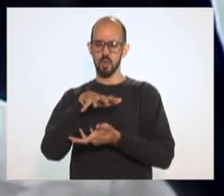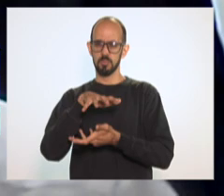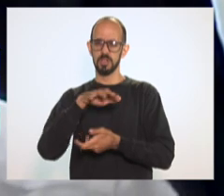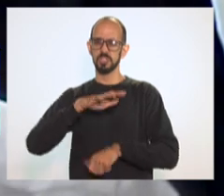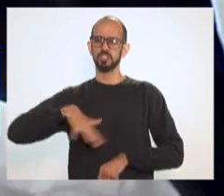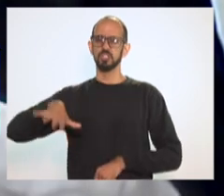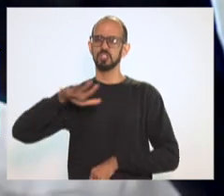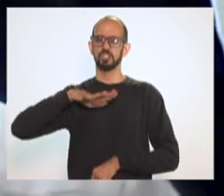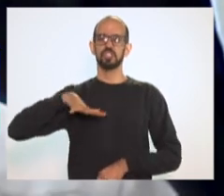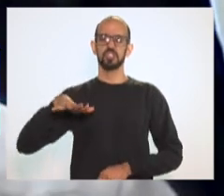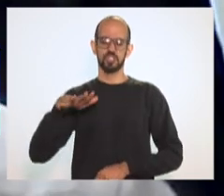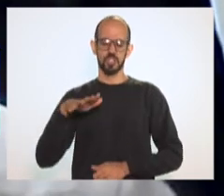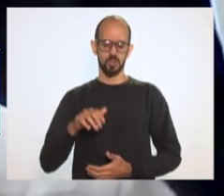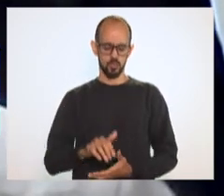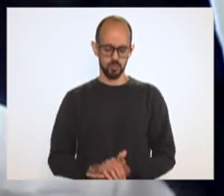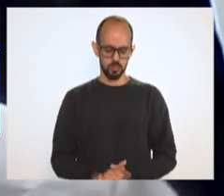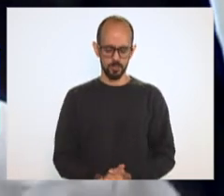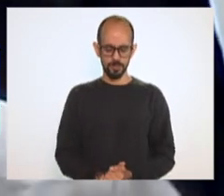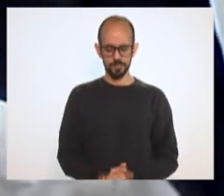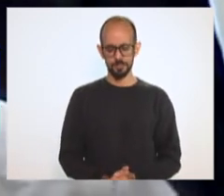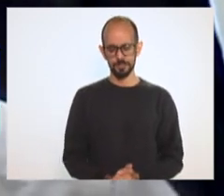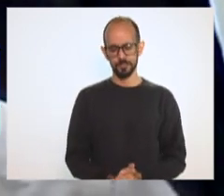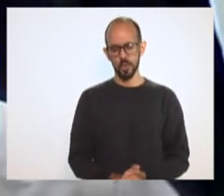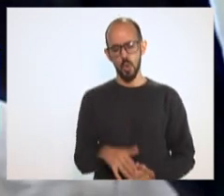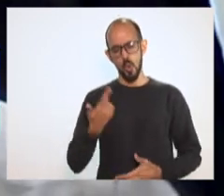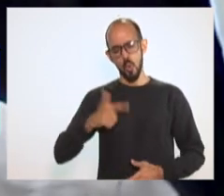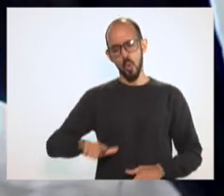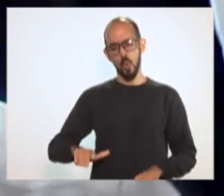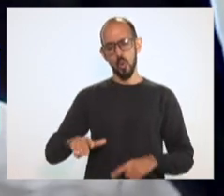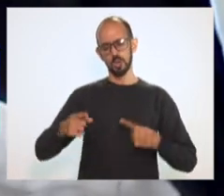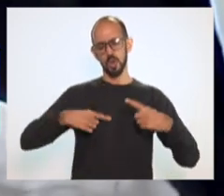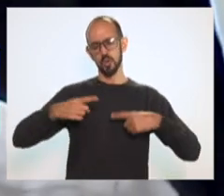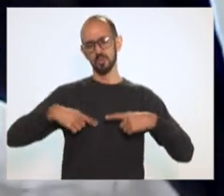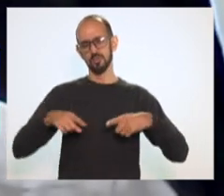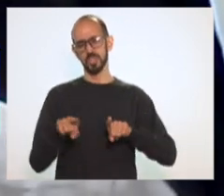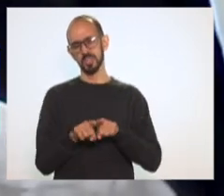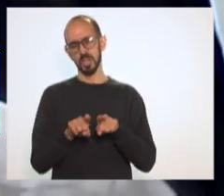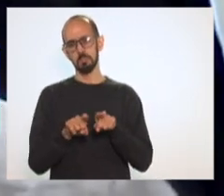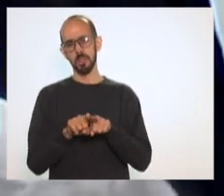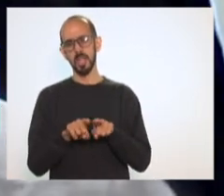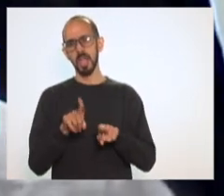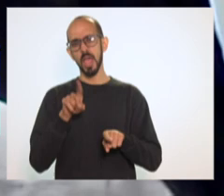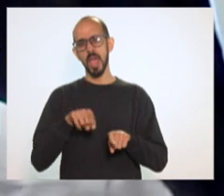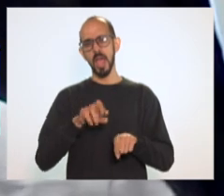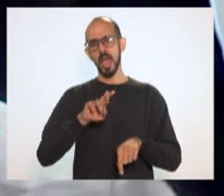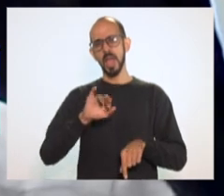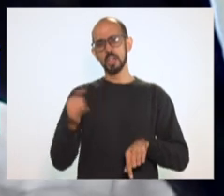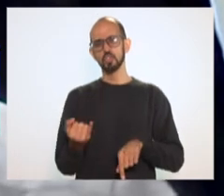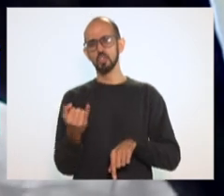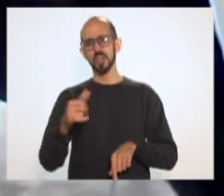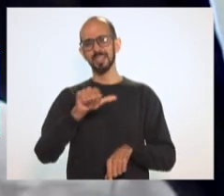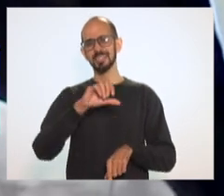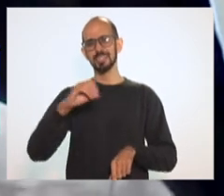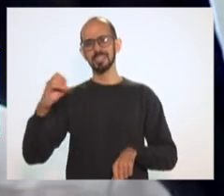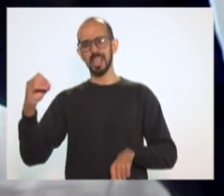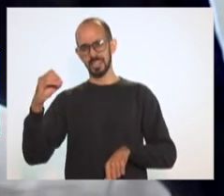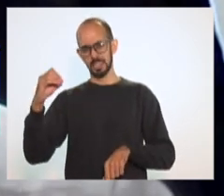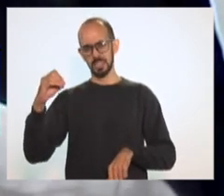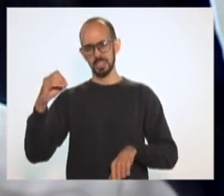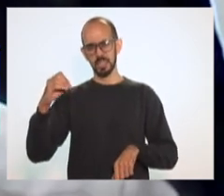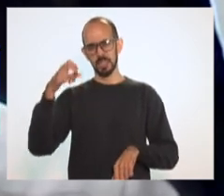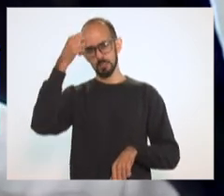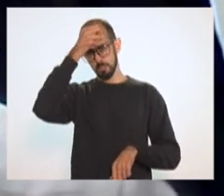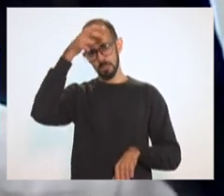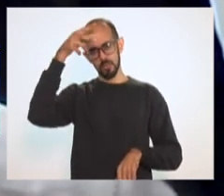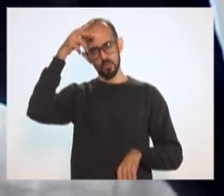da sinalização desse trecho da rodovia e uma outra rodovia também que a rodovia RJ100 rodovia prefeito